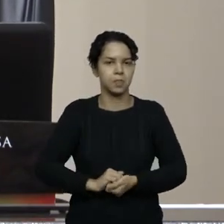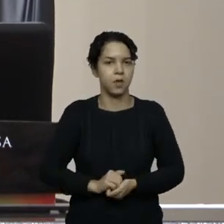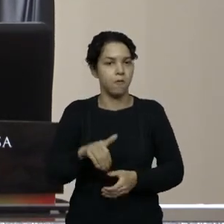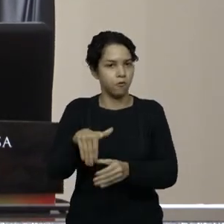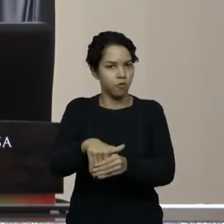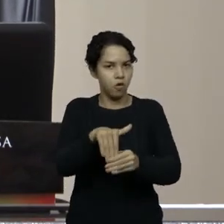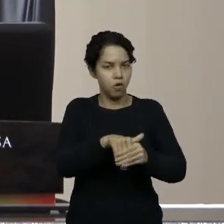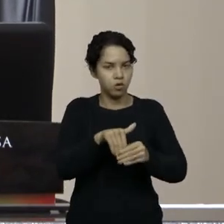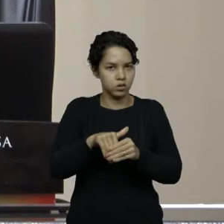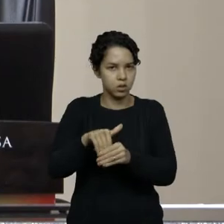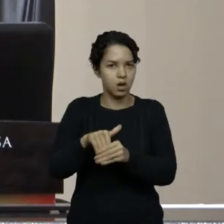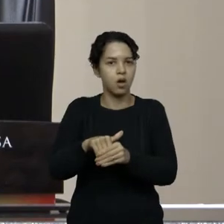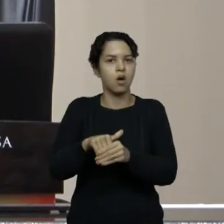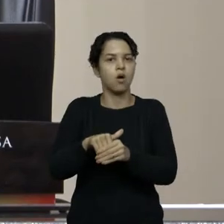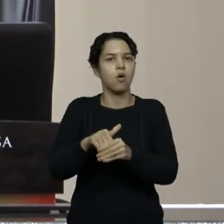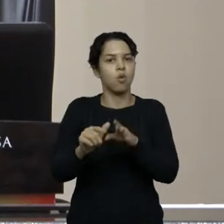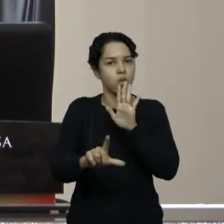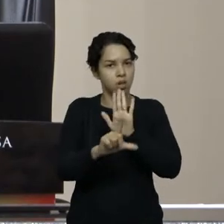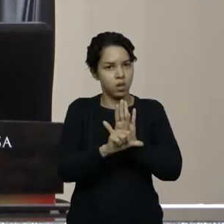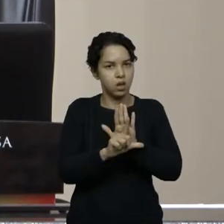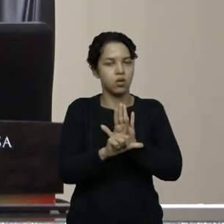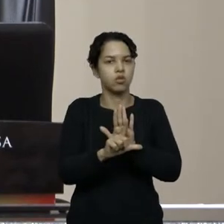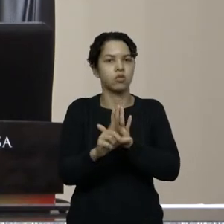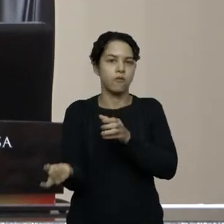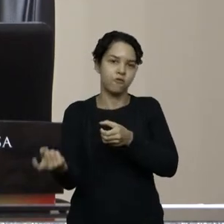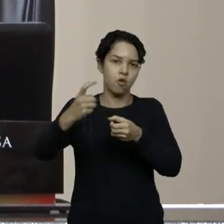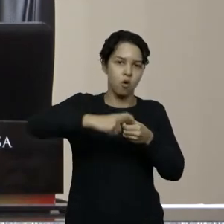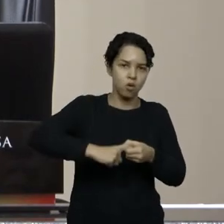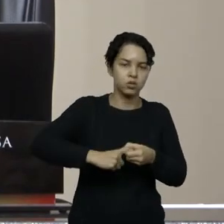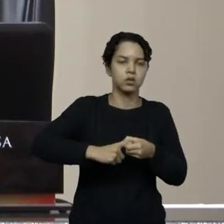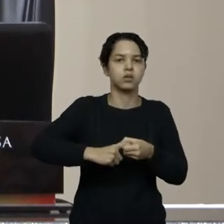faltar o leite a cesta básica